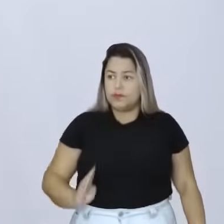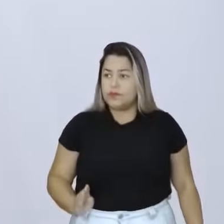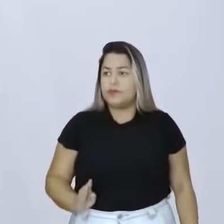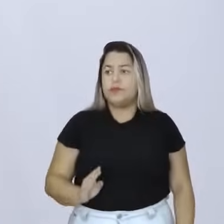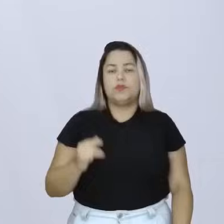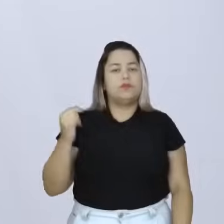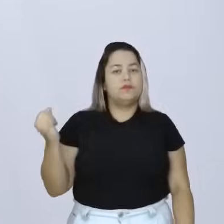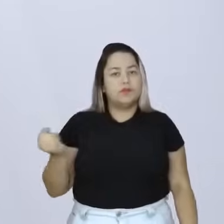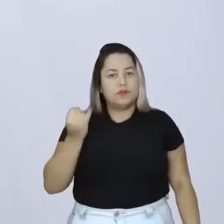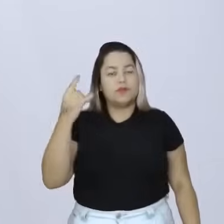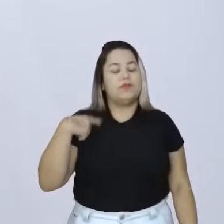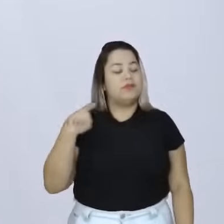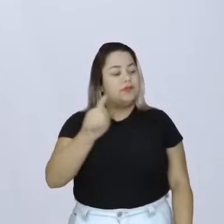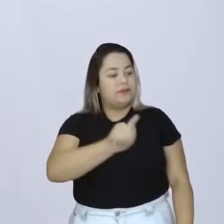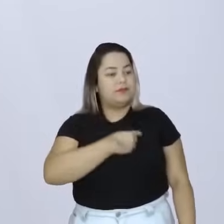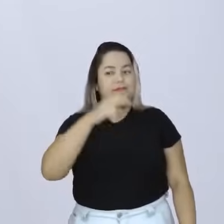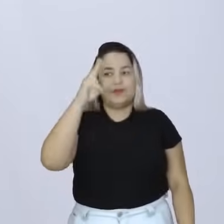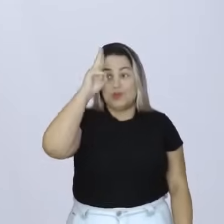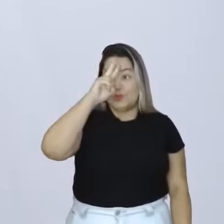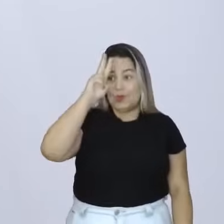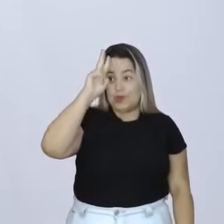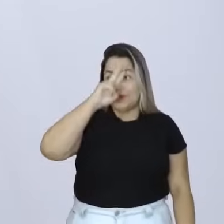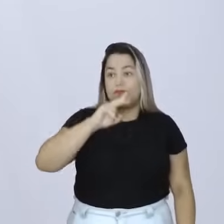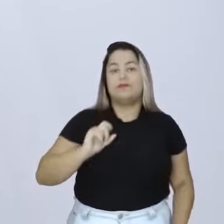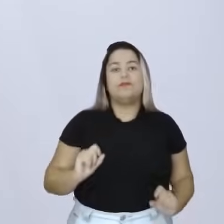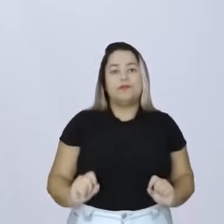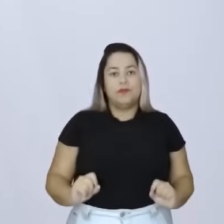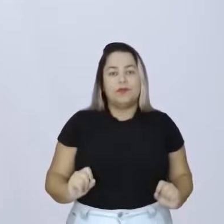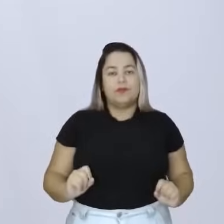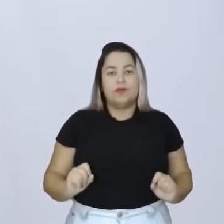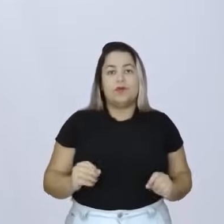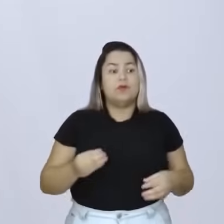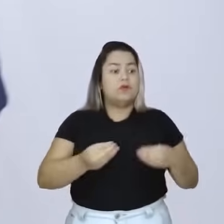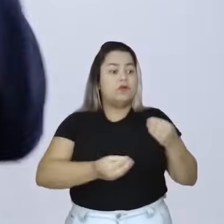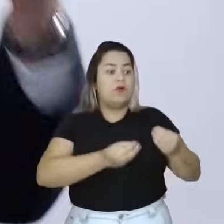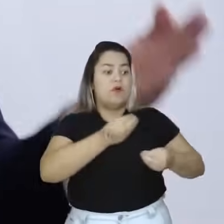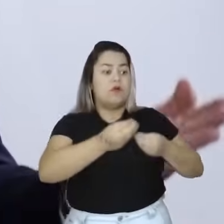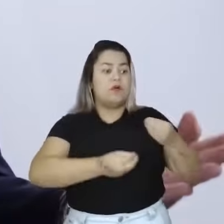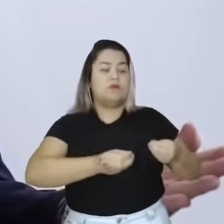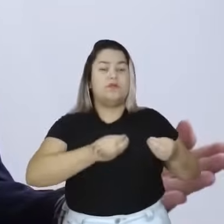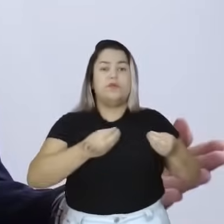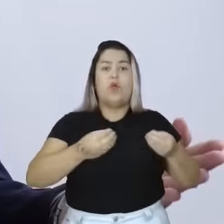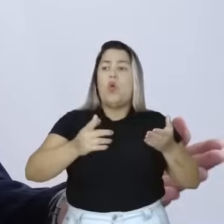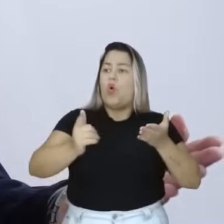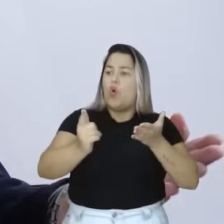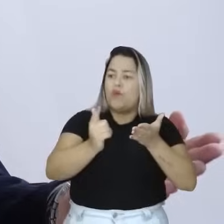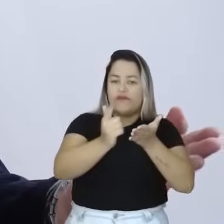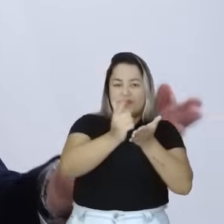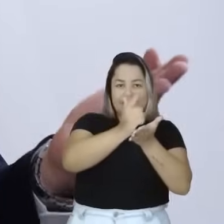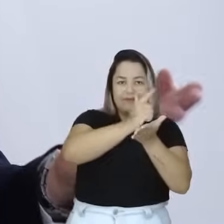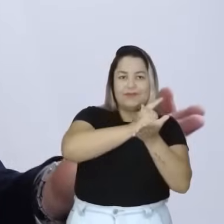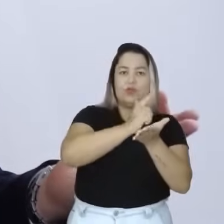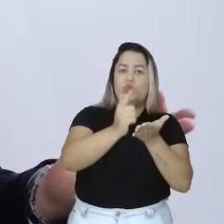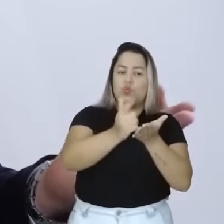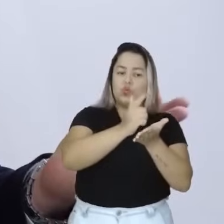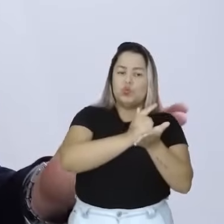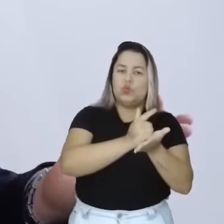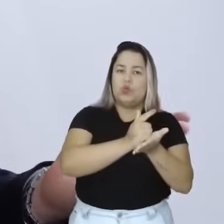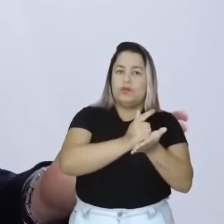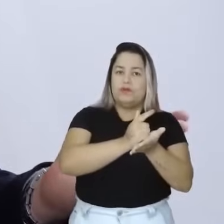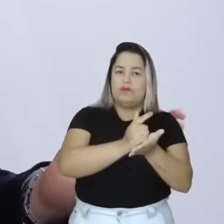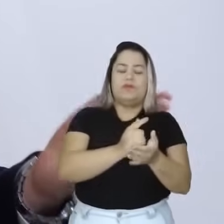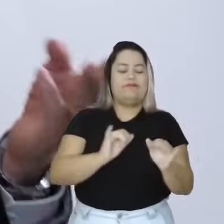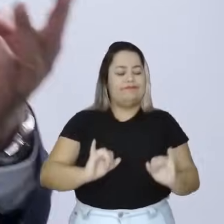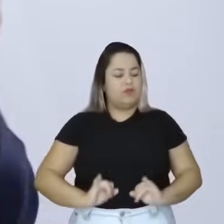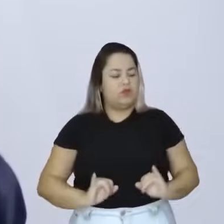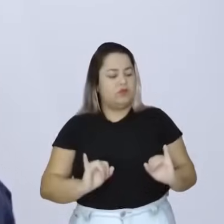muito importante da nossa história. Foi assim, como se virasse a página de um livro que foi muito doloroso para